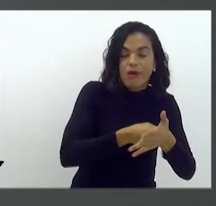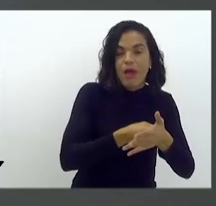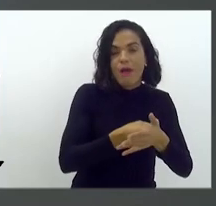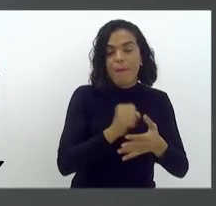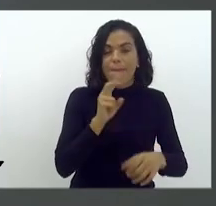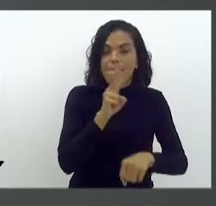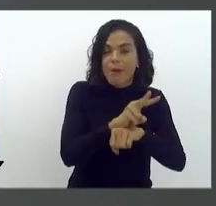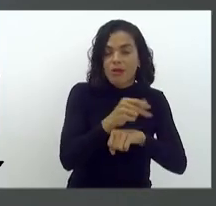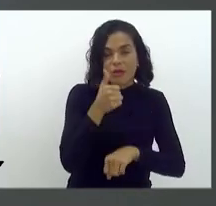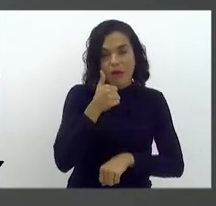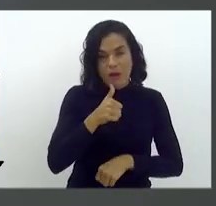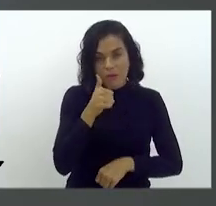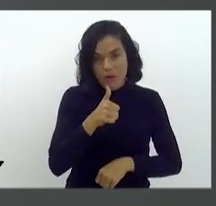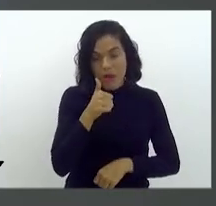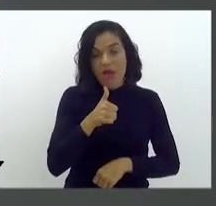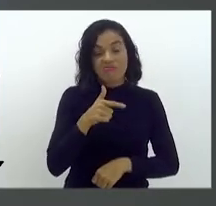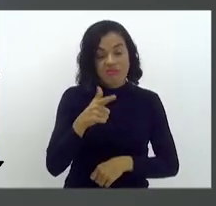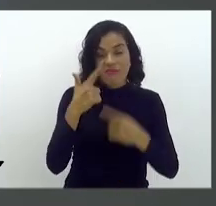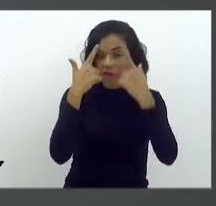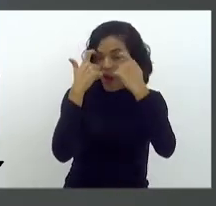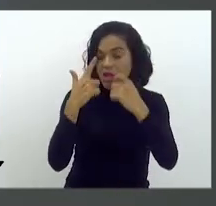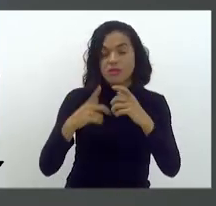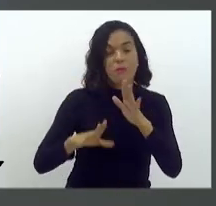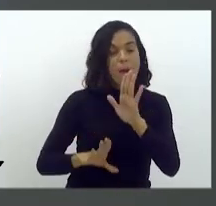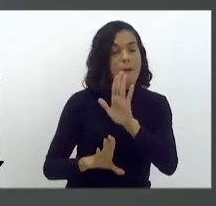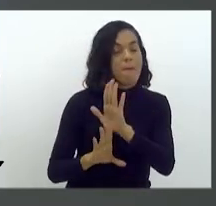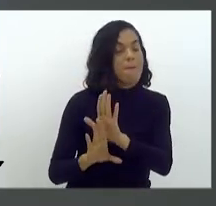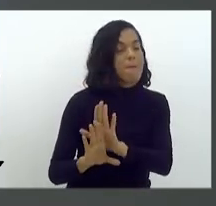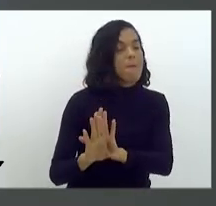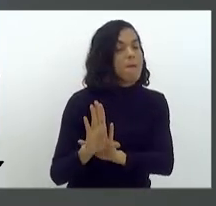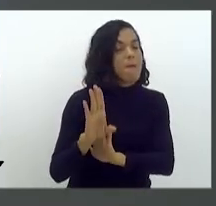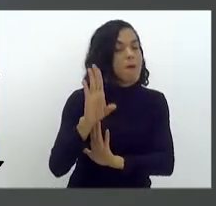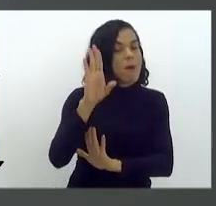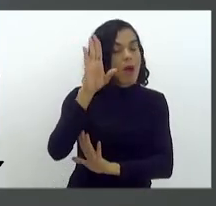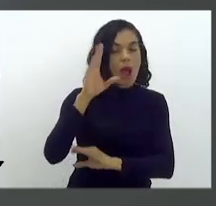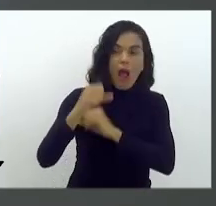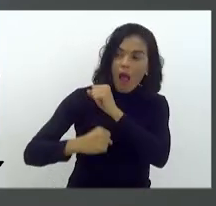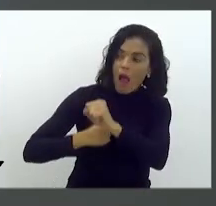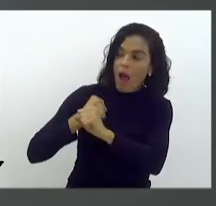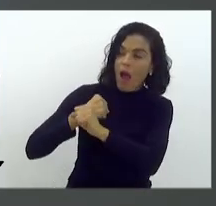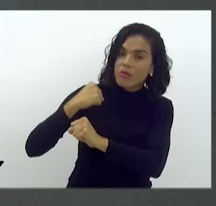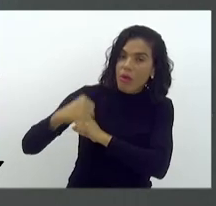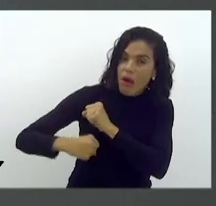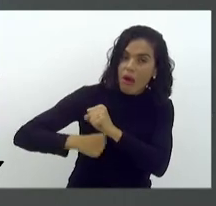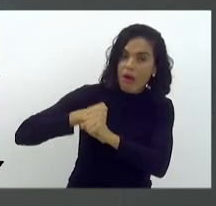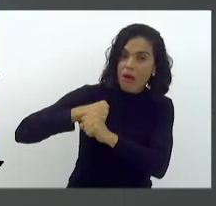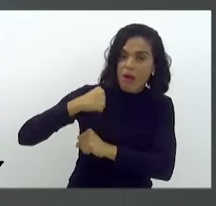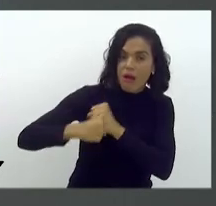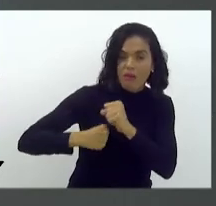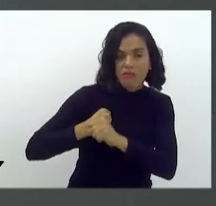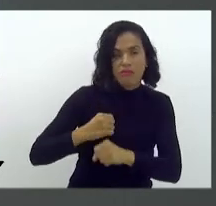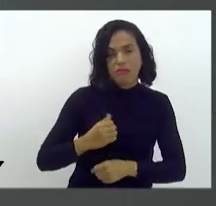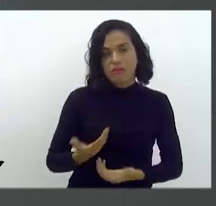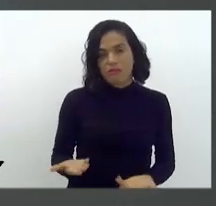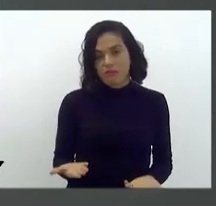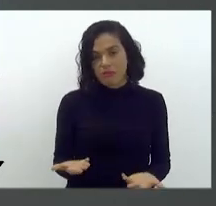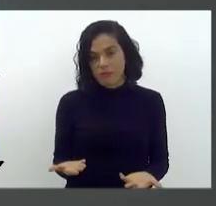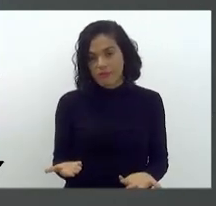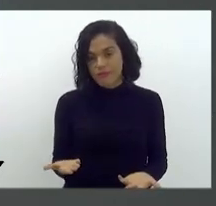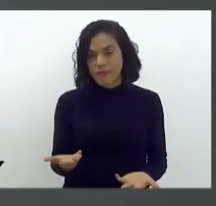de gênero tem aumentado ao longo dos anos o que também se comprova né não é diferente